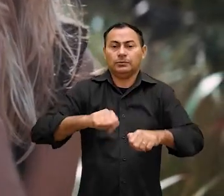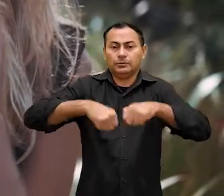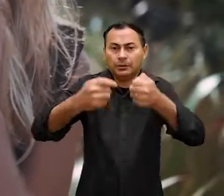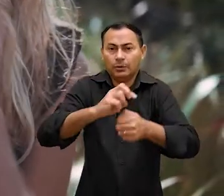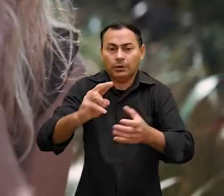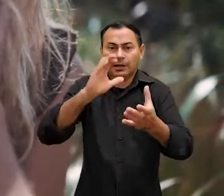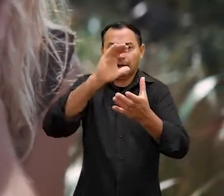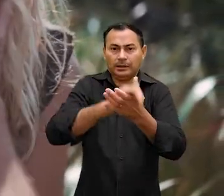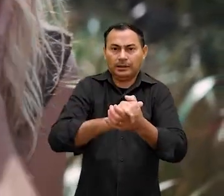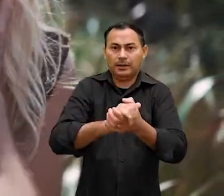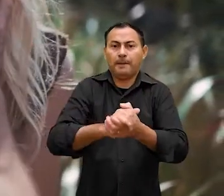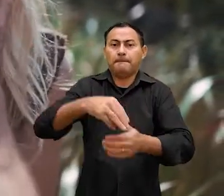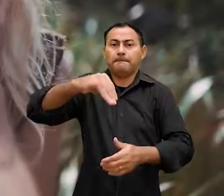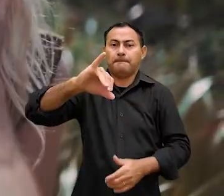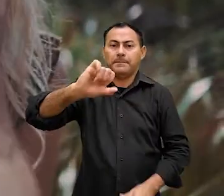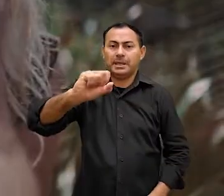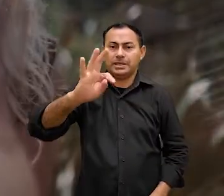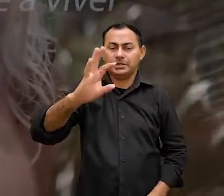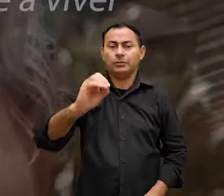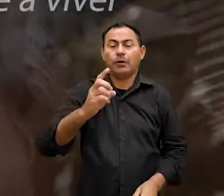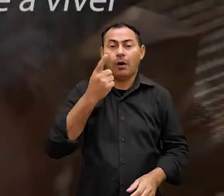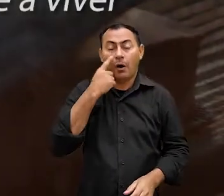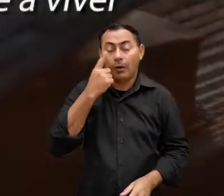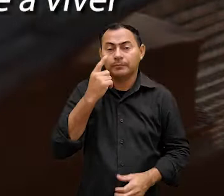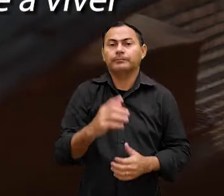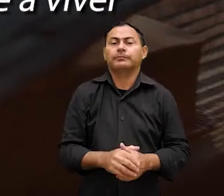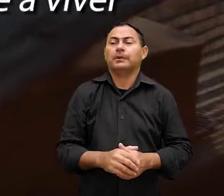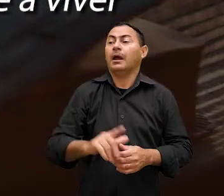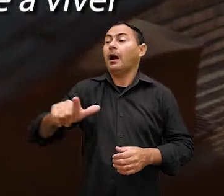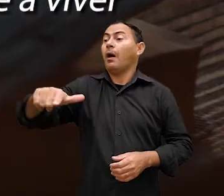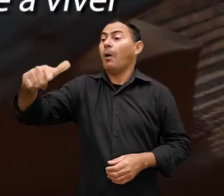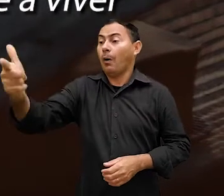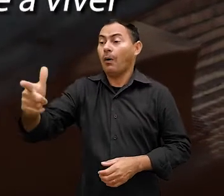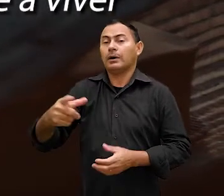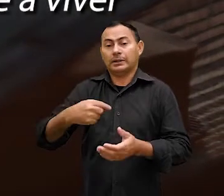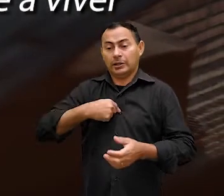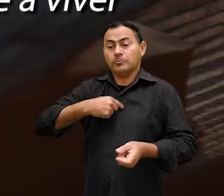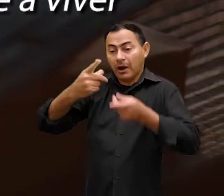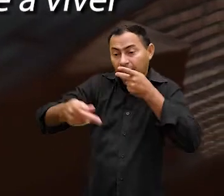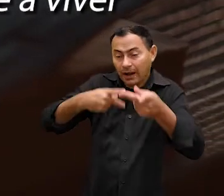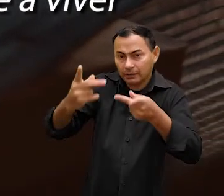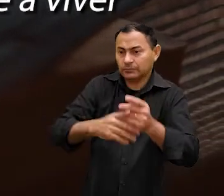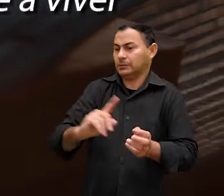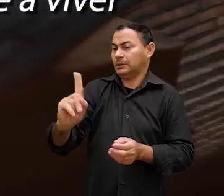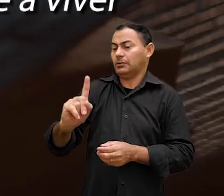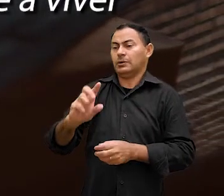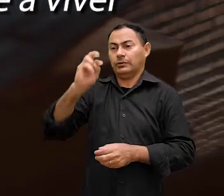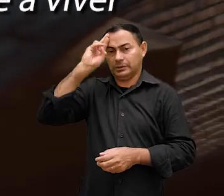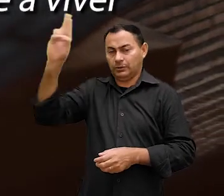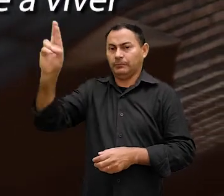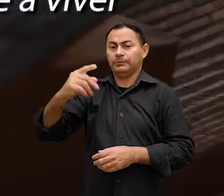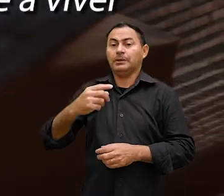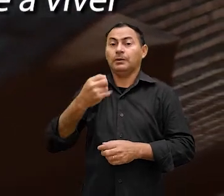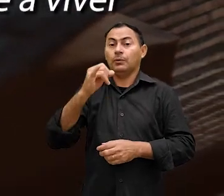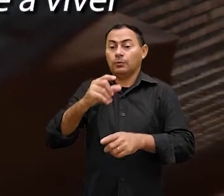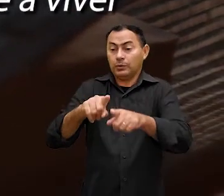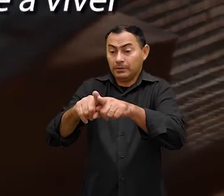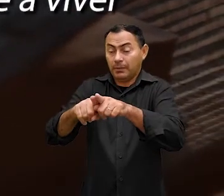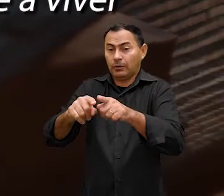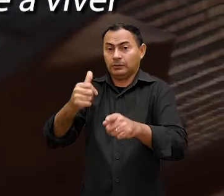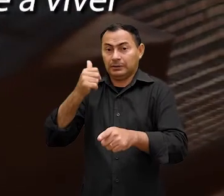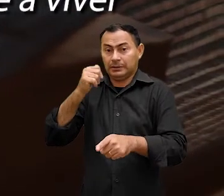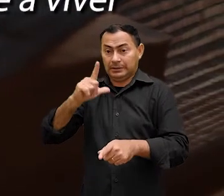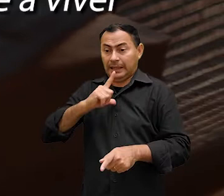denomino casamento misto. Ouça, aos outros eu mesmo digo isto, não, Senhor. Se um irmão tem uma